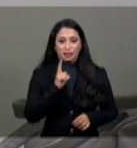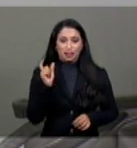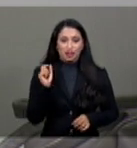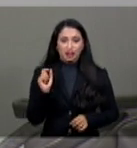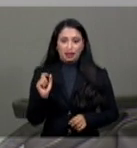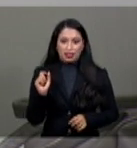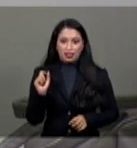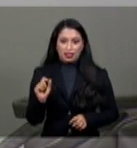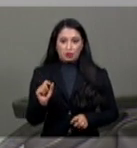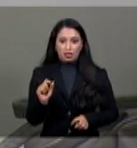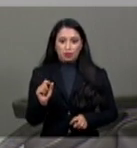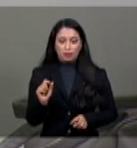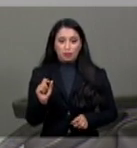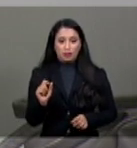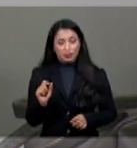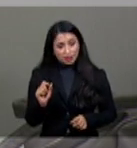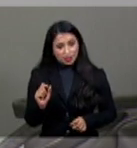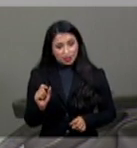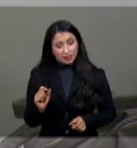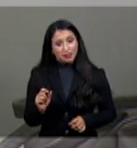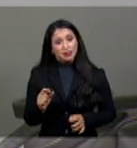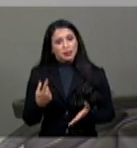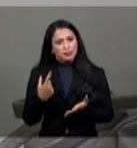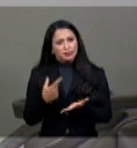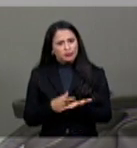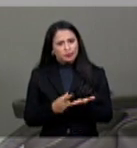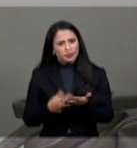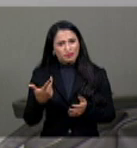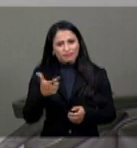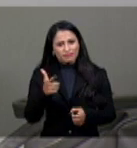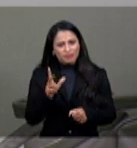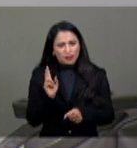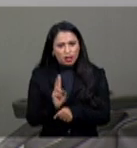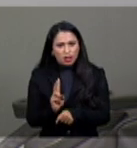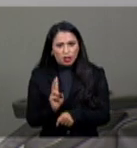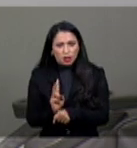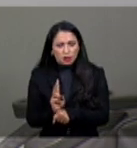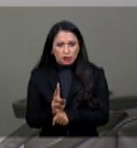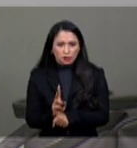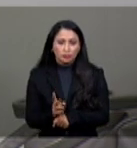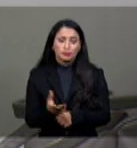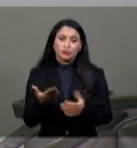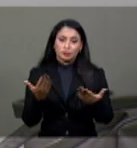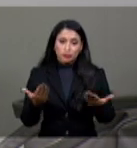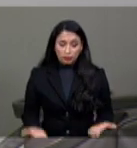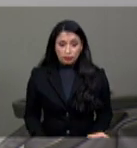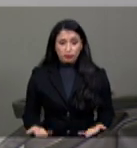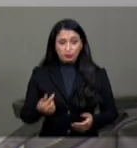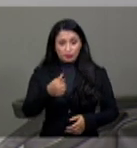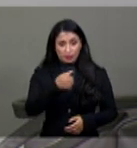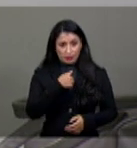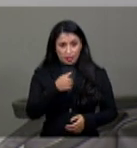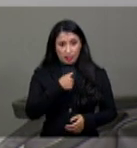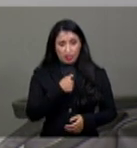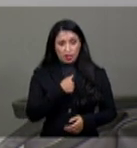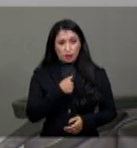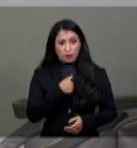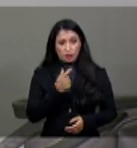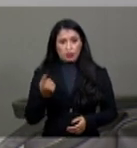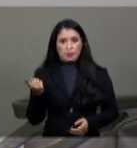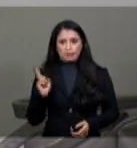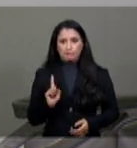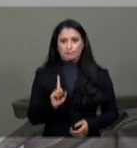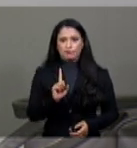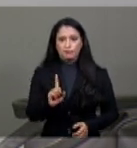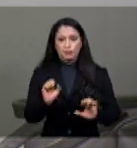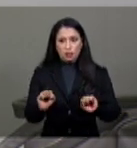crises climáticas e seus desdobramentos sem a proteção dos territórios indígenas. E é o que me insiro nessa